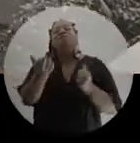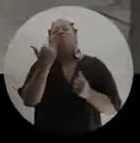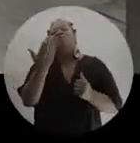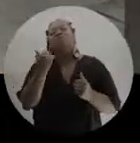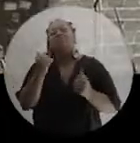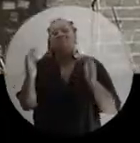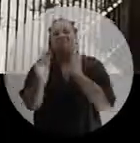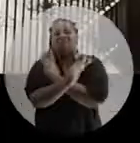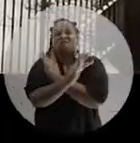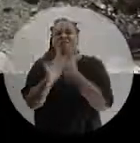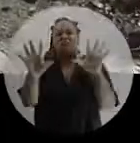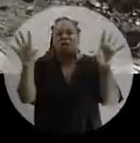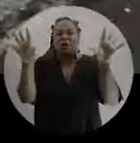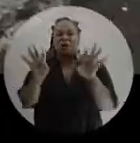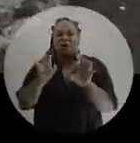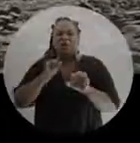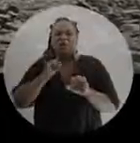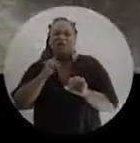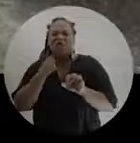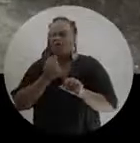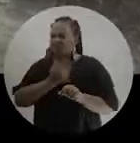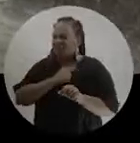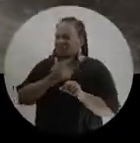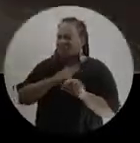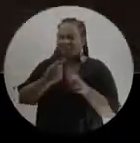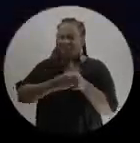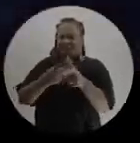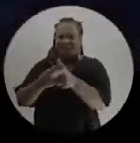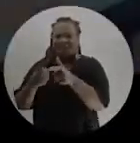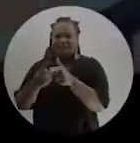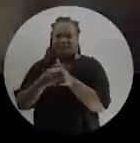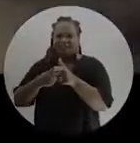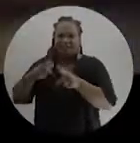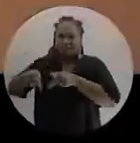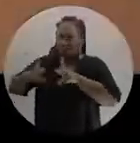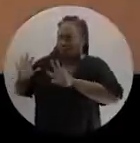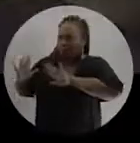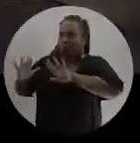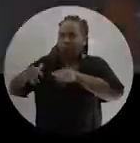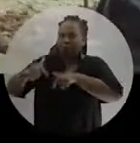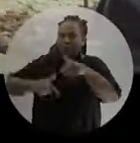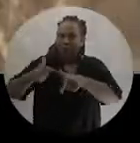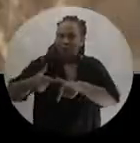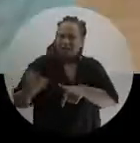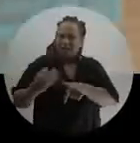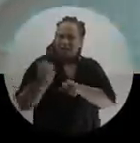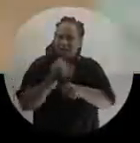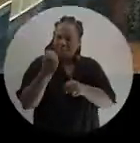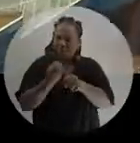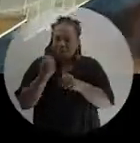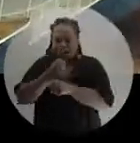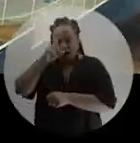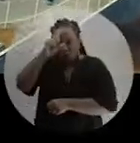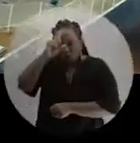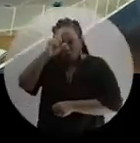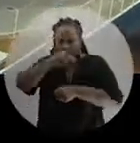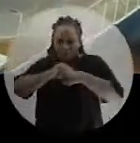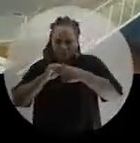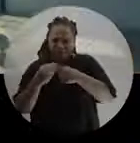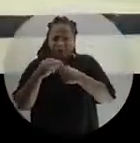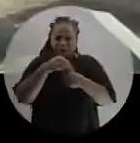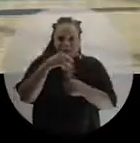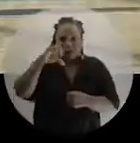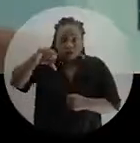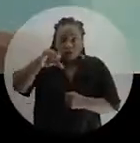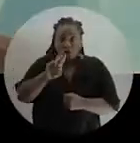me diga uma coisa, a cidade toda alinhada, devendo na praça. Aí vem uma galera trabalhando certo, faz hospital